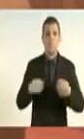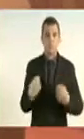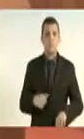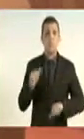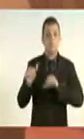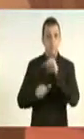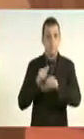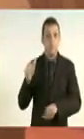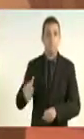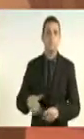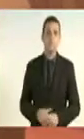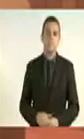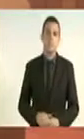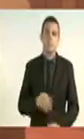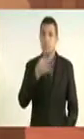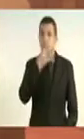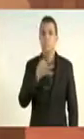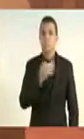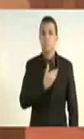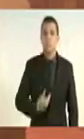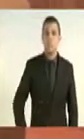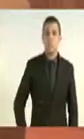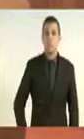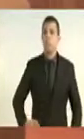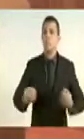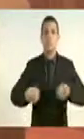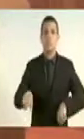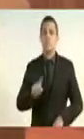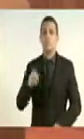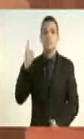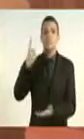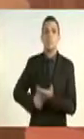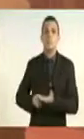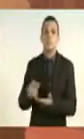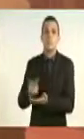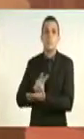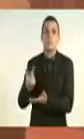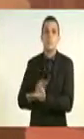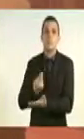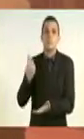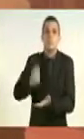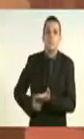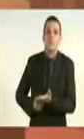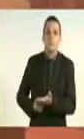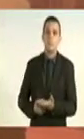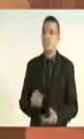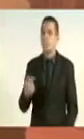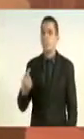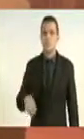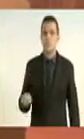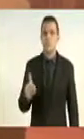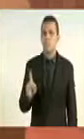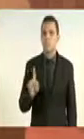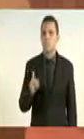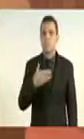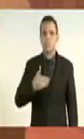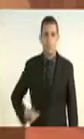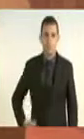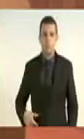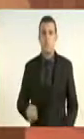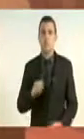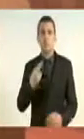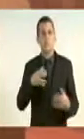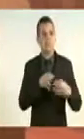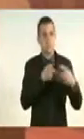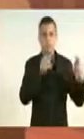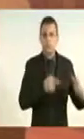nenhum governo tem que ter compromisso com o erro. Ninguém deve ter compromisso com o erro. Nem o governo, nem a oposição. Assim